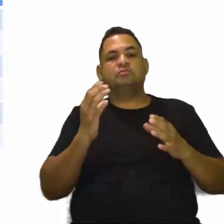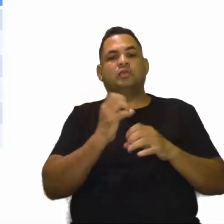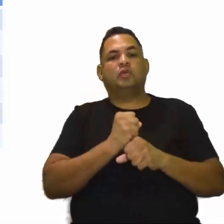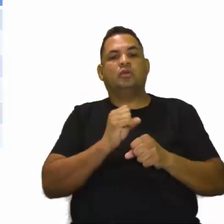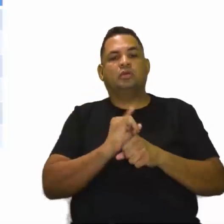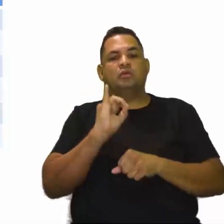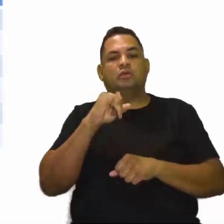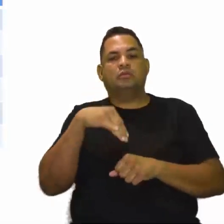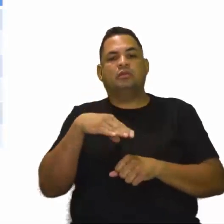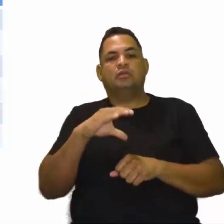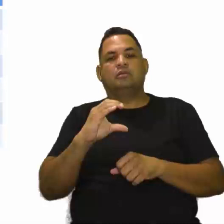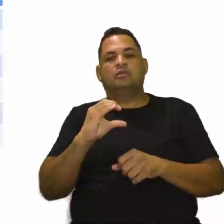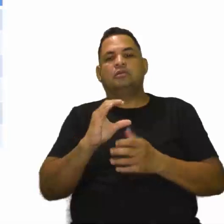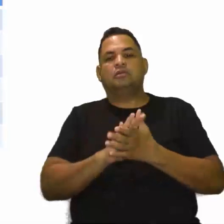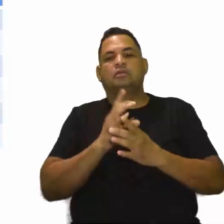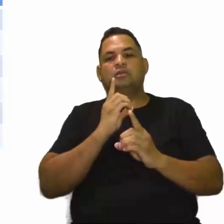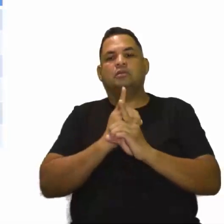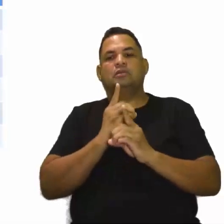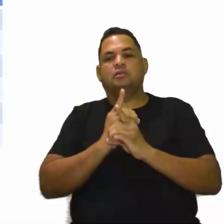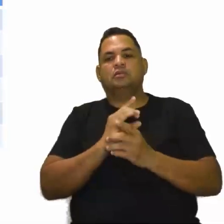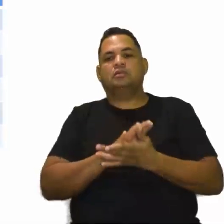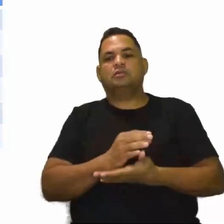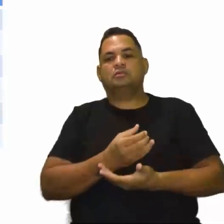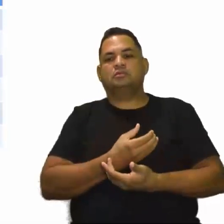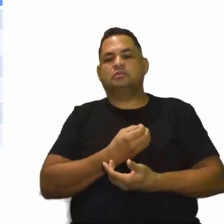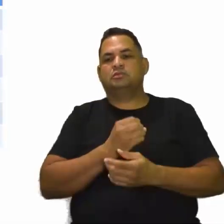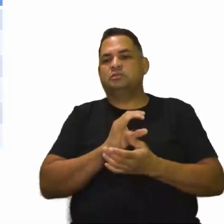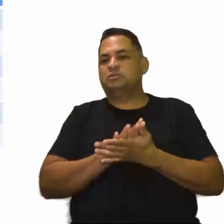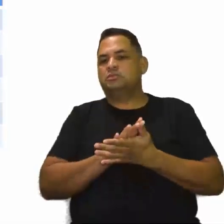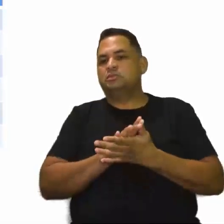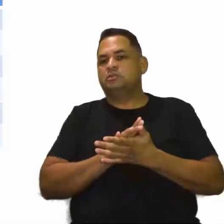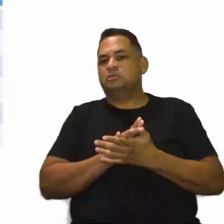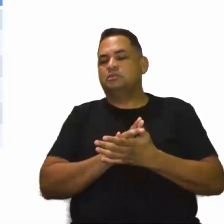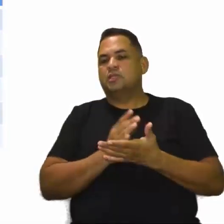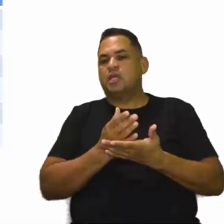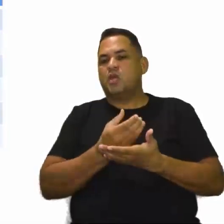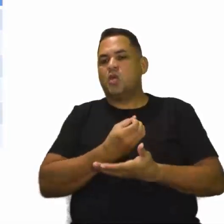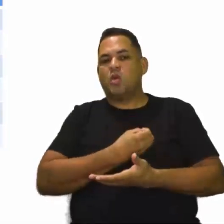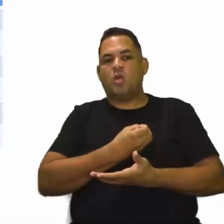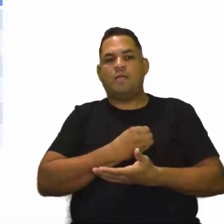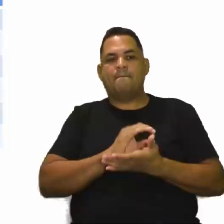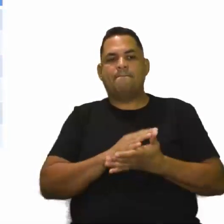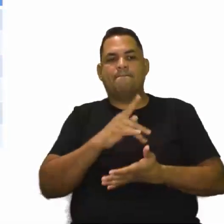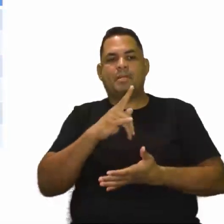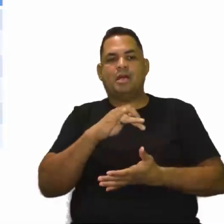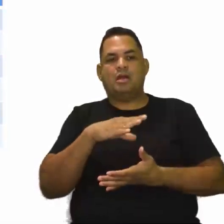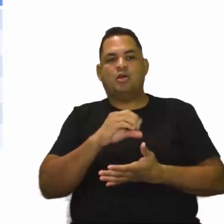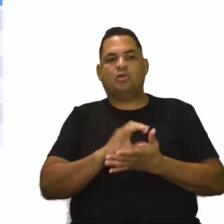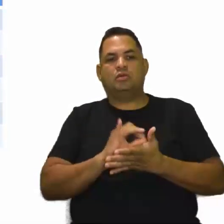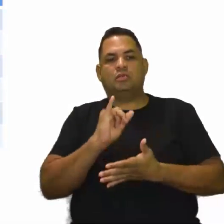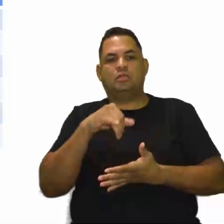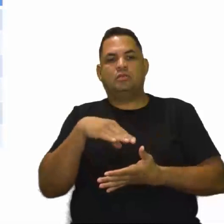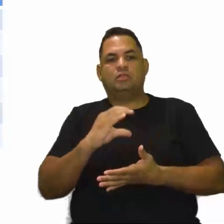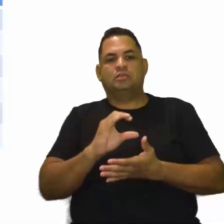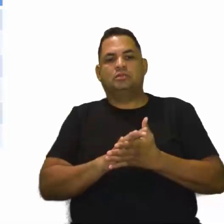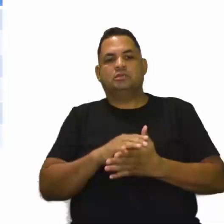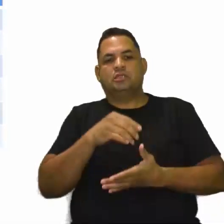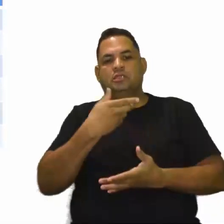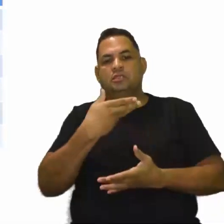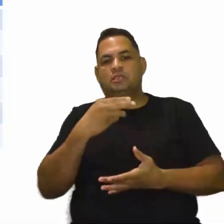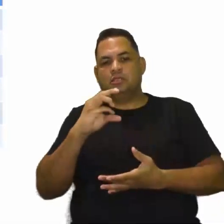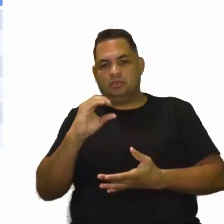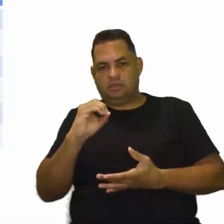IMC e encontraram os seguintes valores. Então, eu tenho aqui Paulo, que o IMC dele é igual a